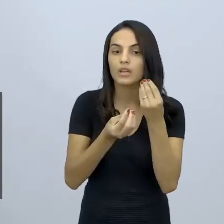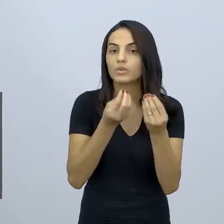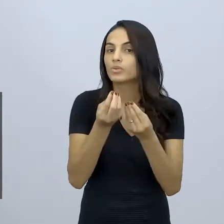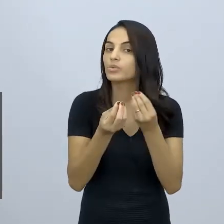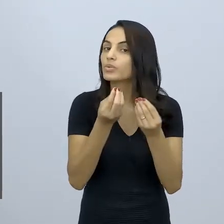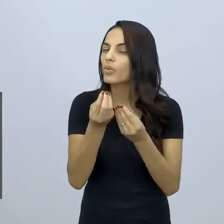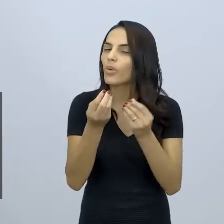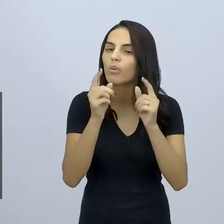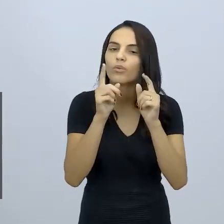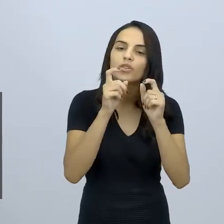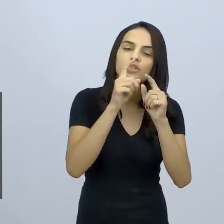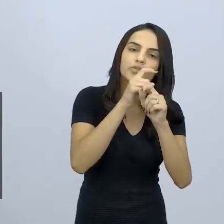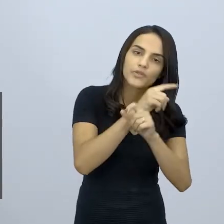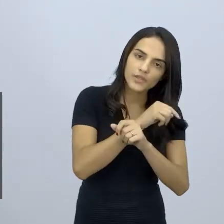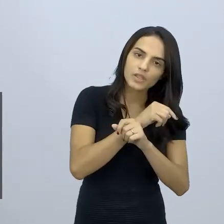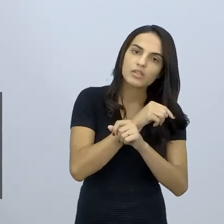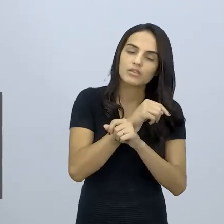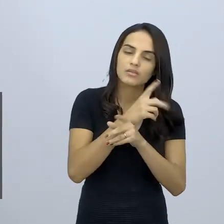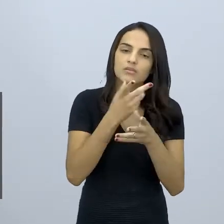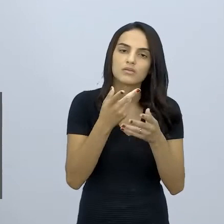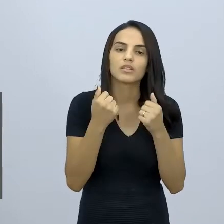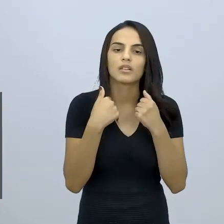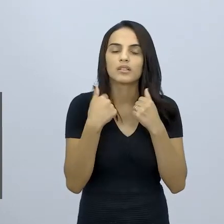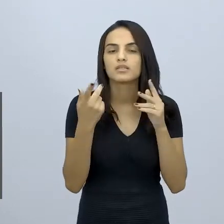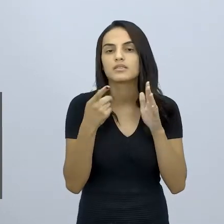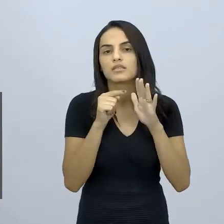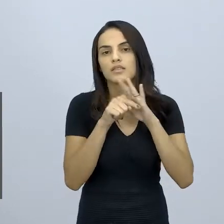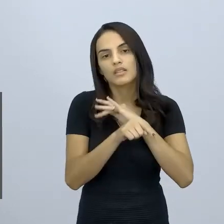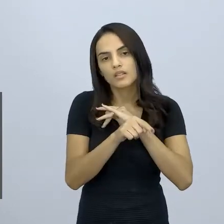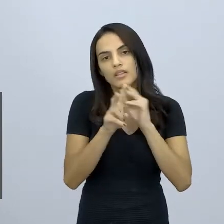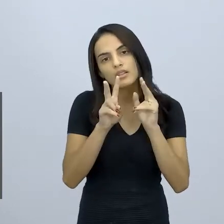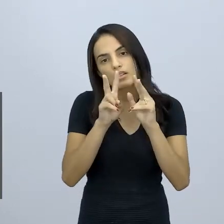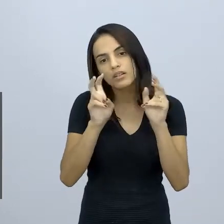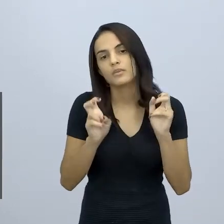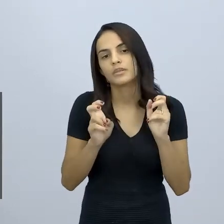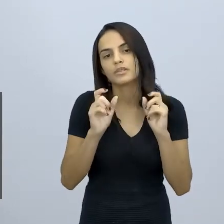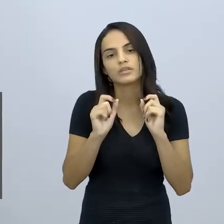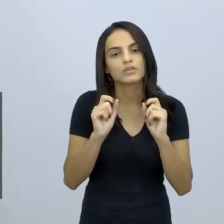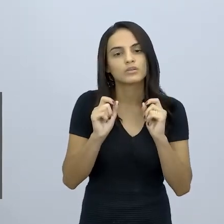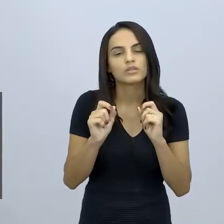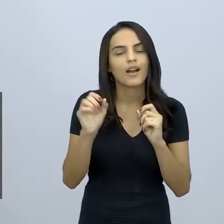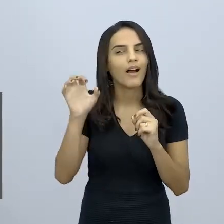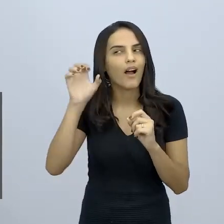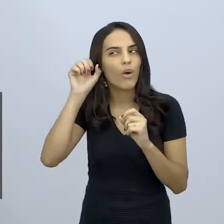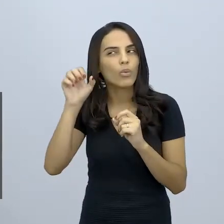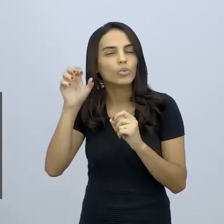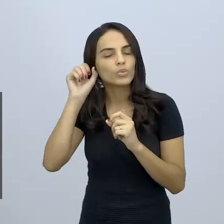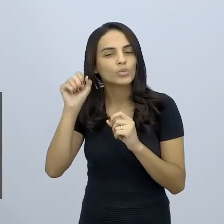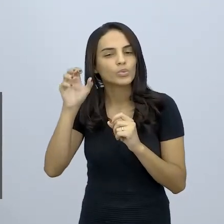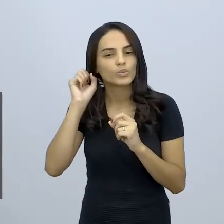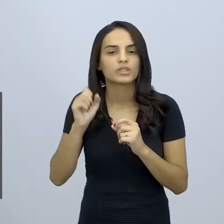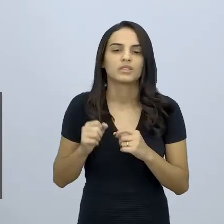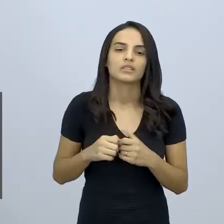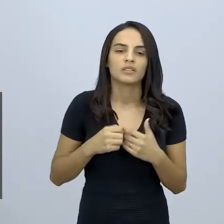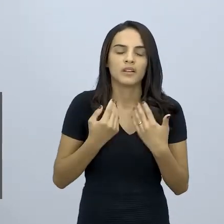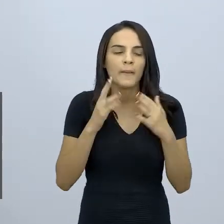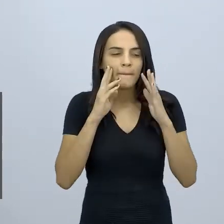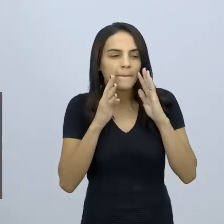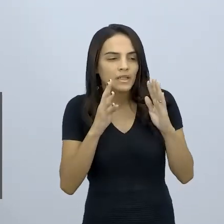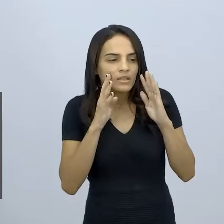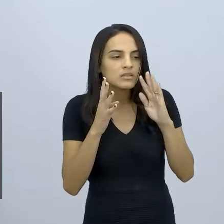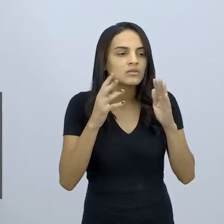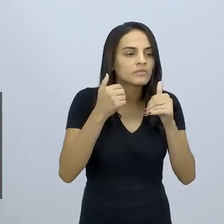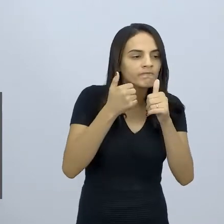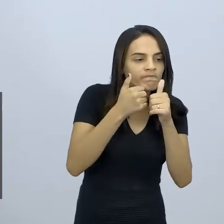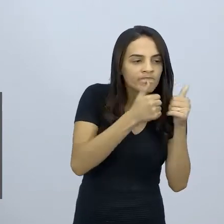foi difícil, Tânia, essa questão da audição, né? Eles tinham que prestar atenção no guia,